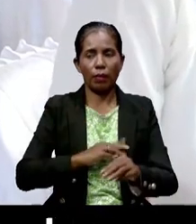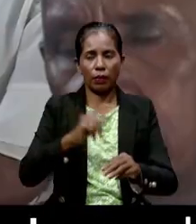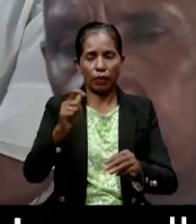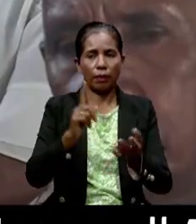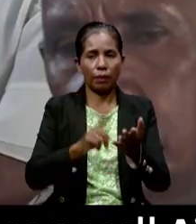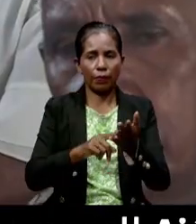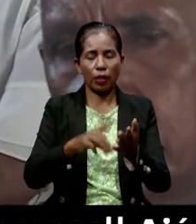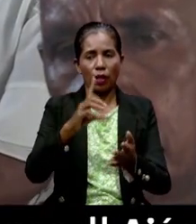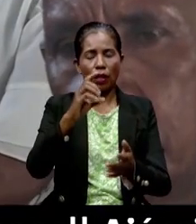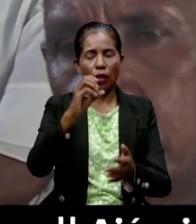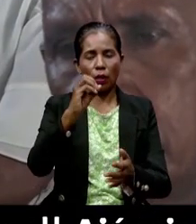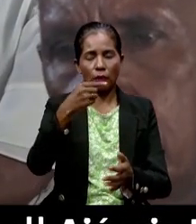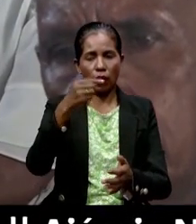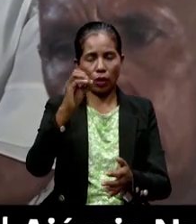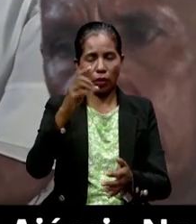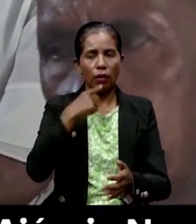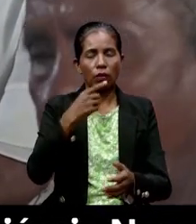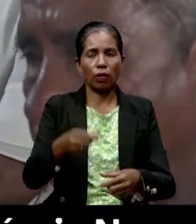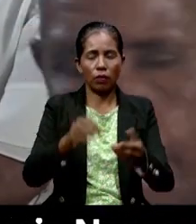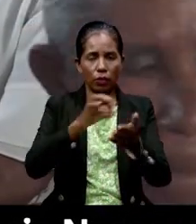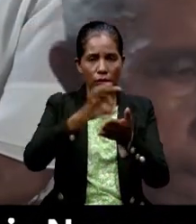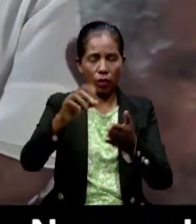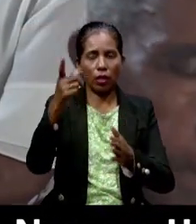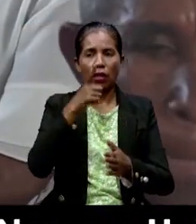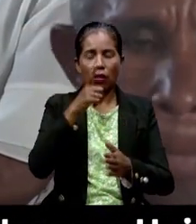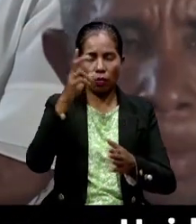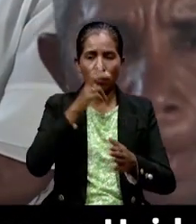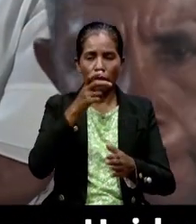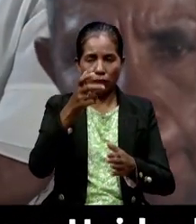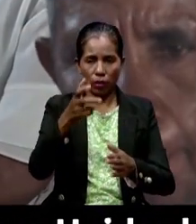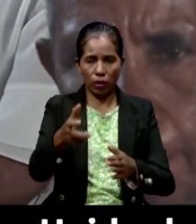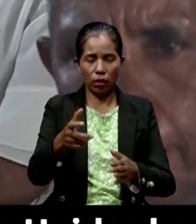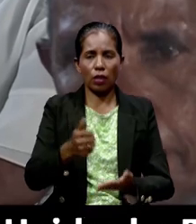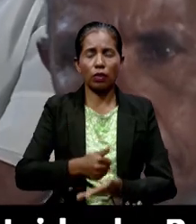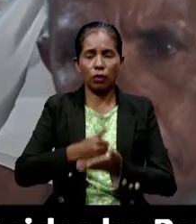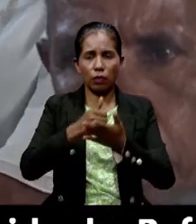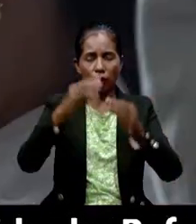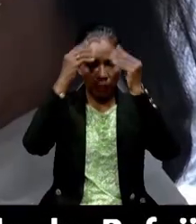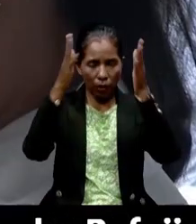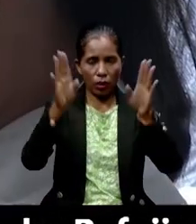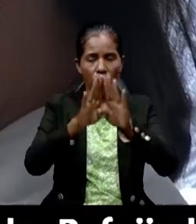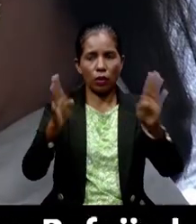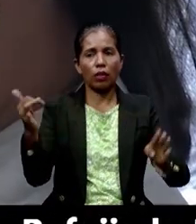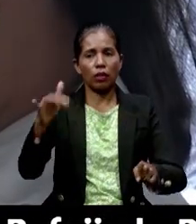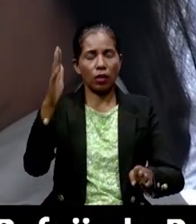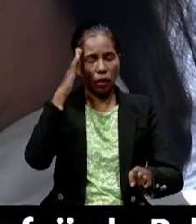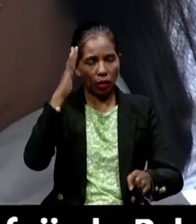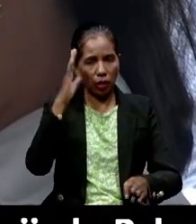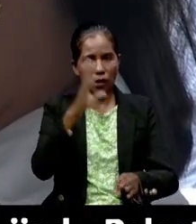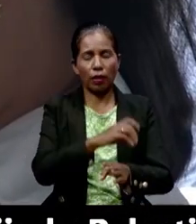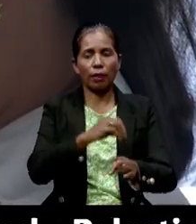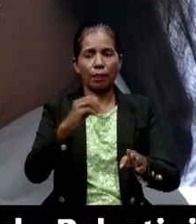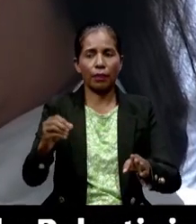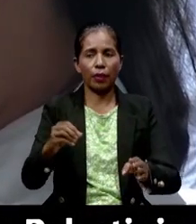interino, Domingos Lemos, considera a formação e a língua portuguesa ne, se tulun professor Cira, a tu loke liutan Cirania Horizonte,